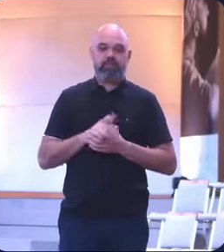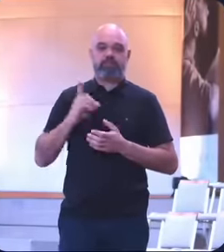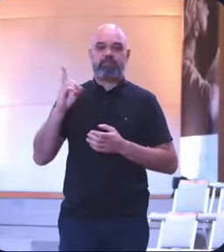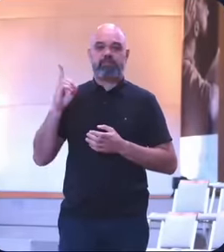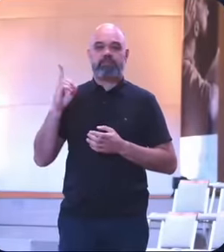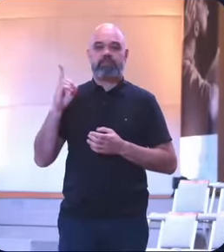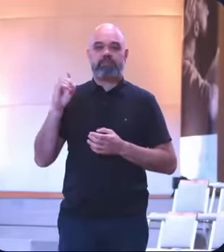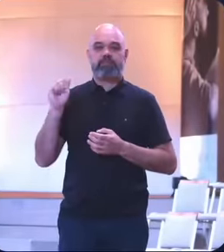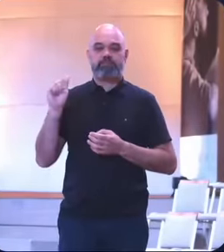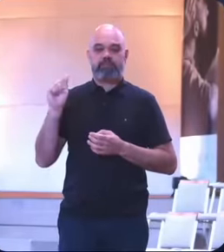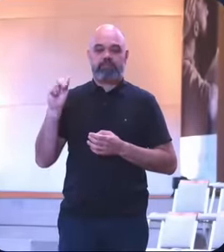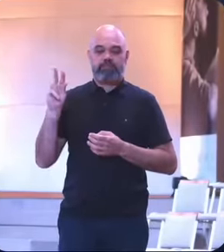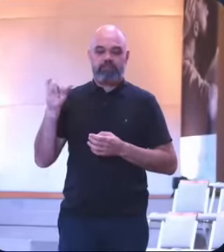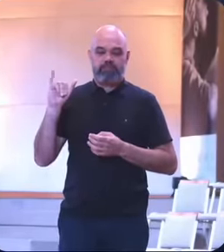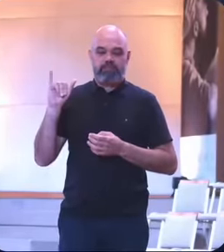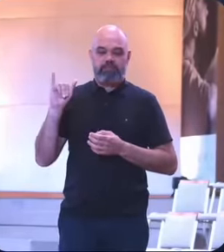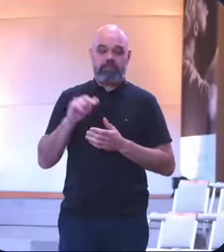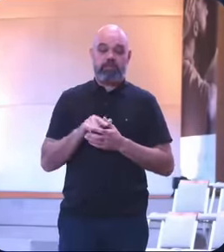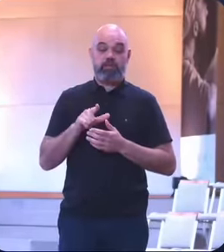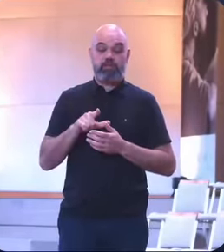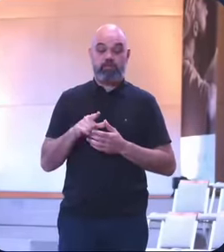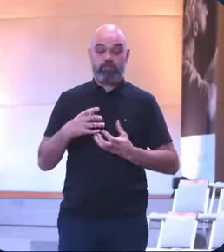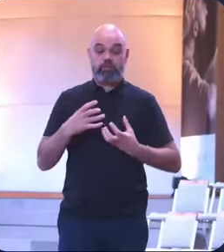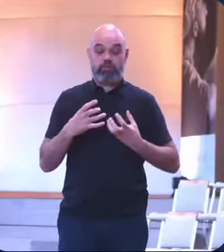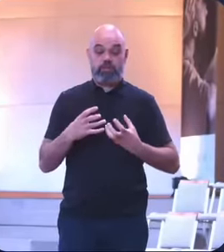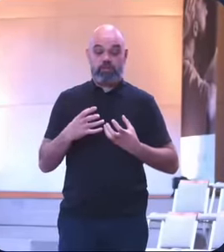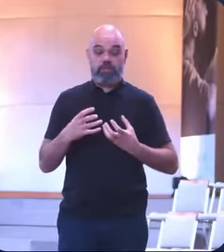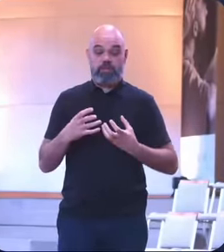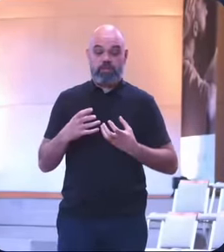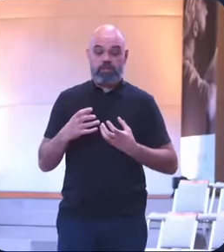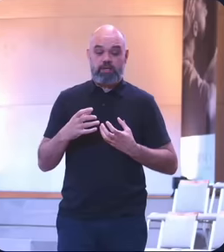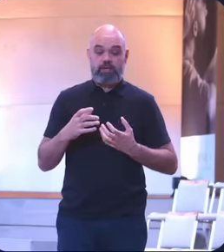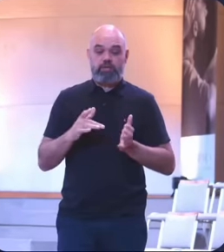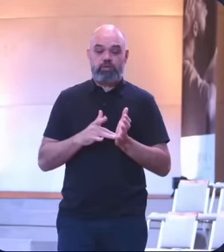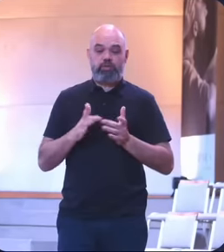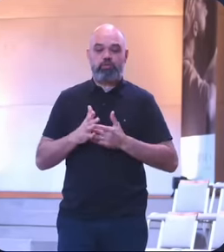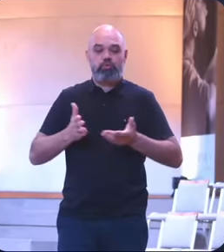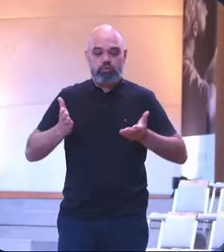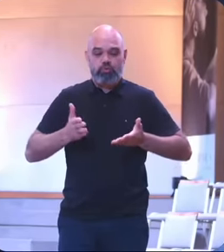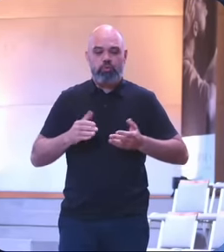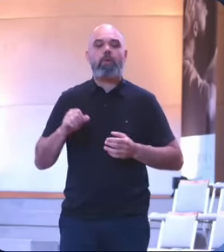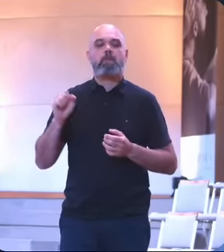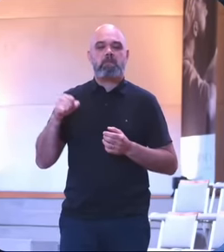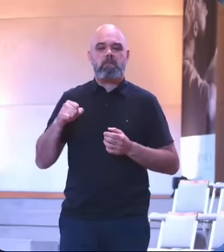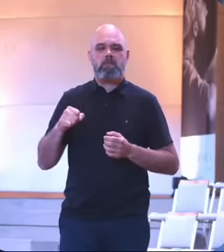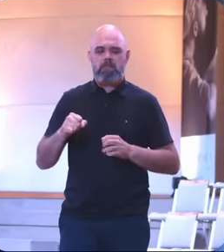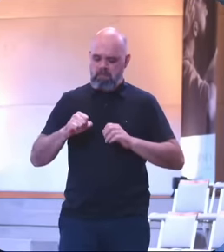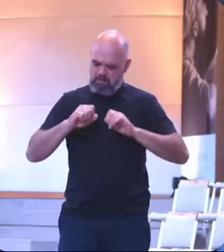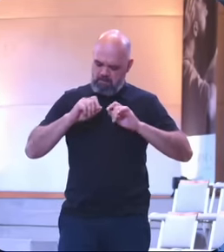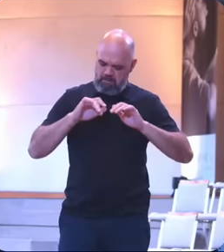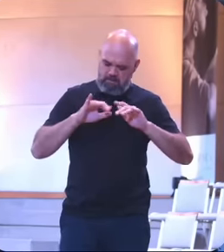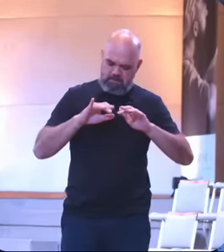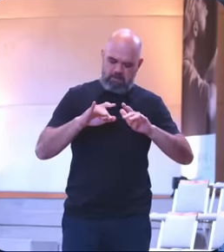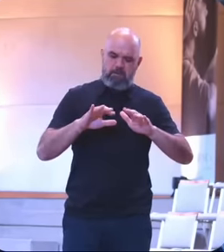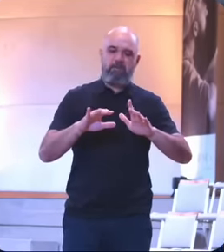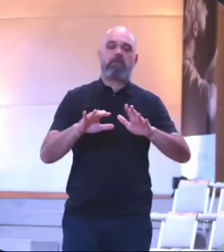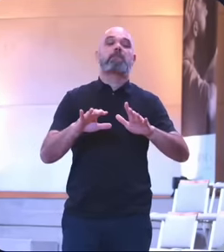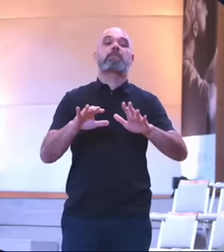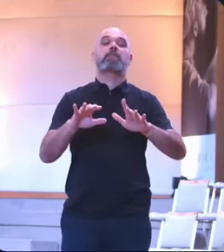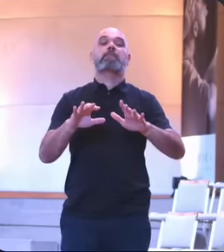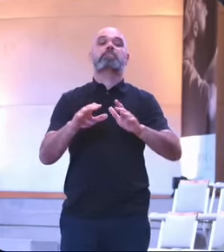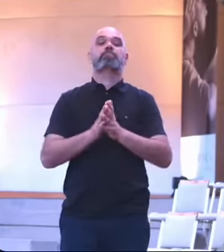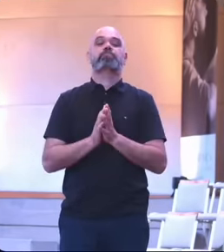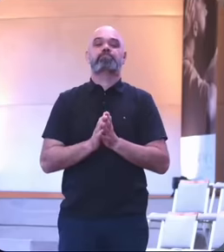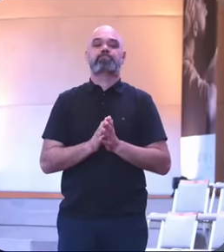Davi. Você está recebendo Jesus hoje, Davi? Sim. Que bênção. Vamos dar uma salva de palmas. Está